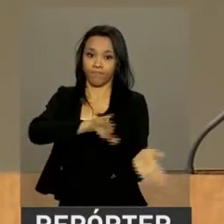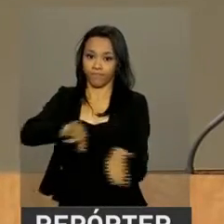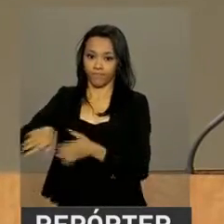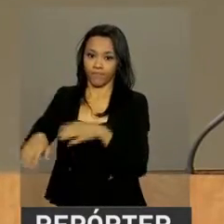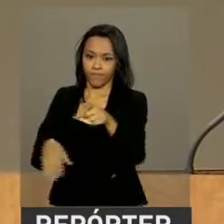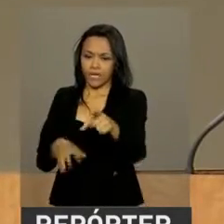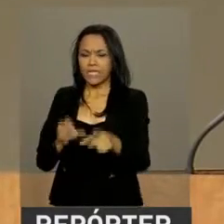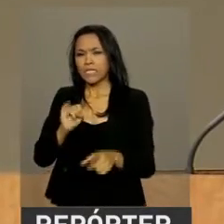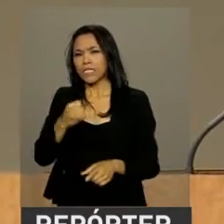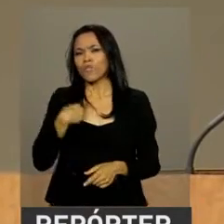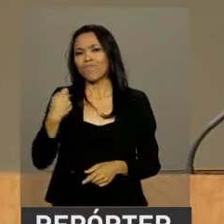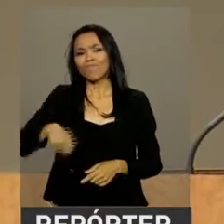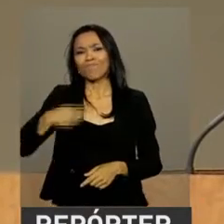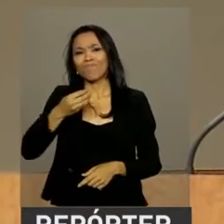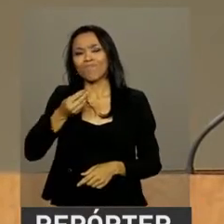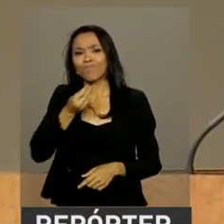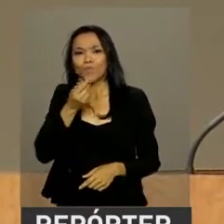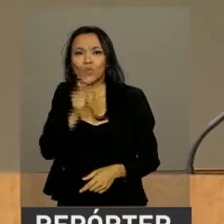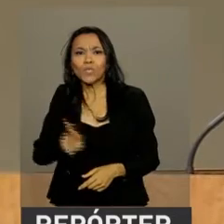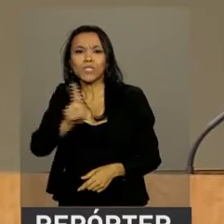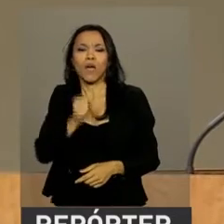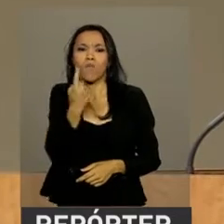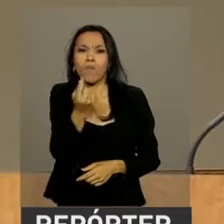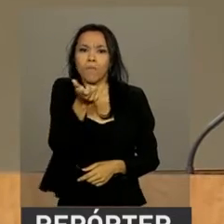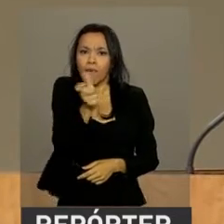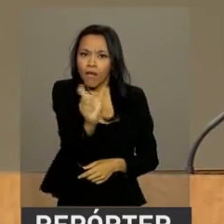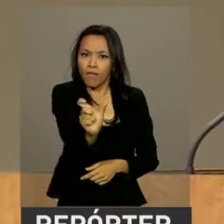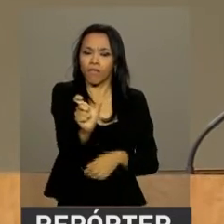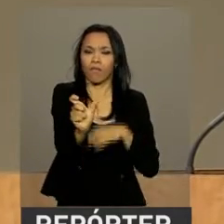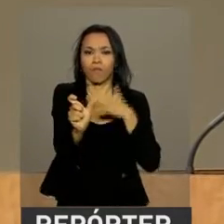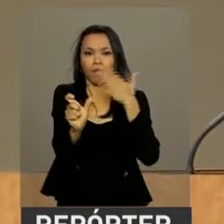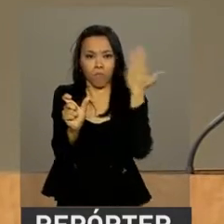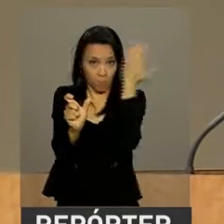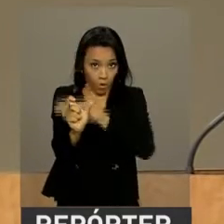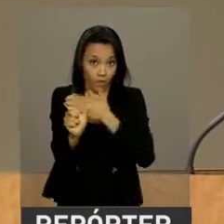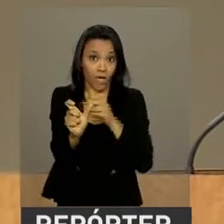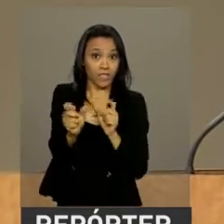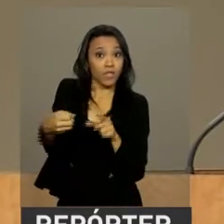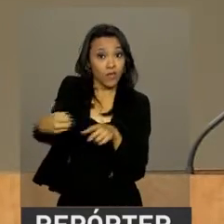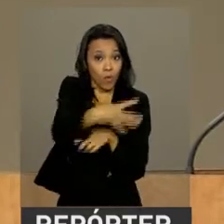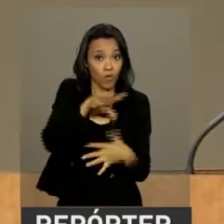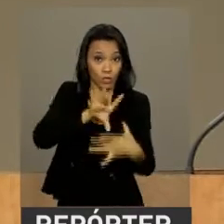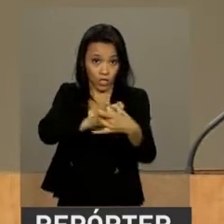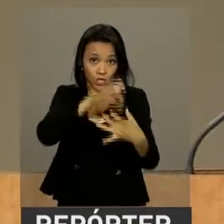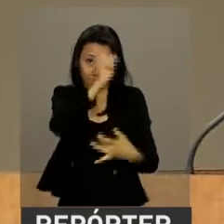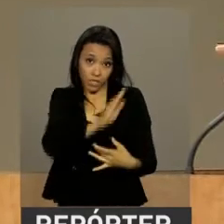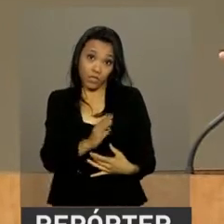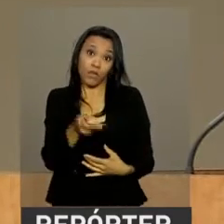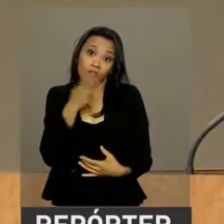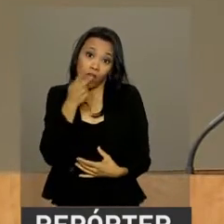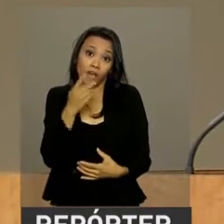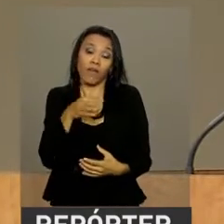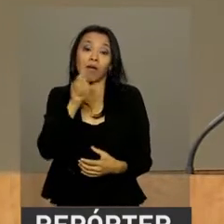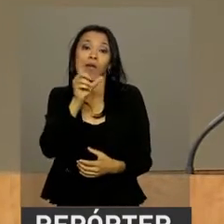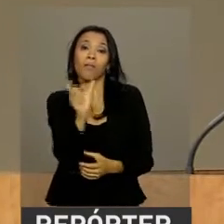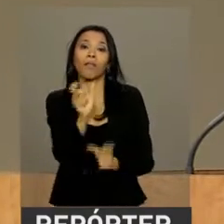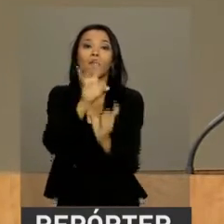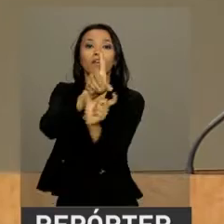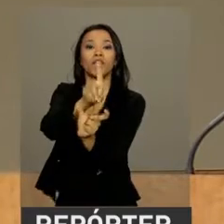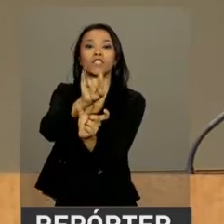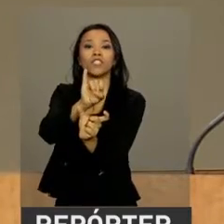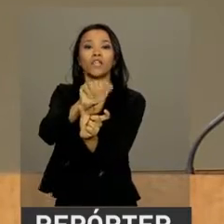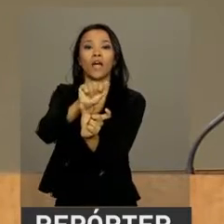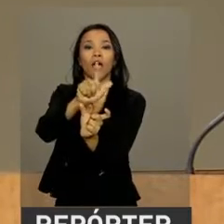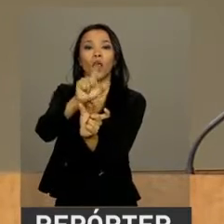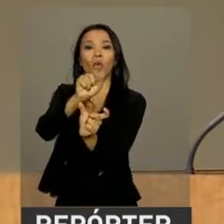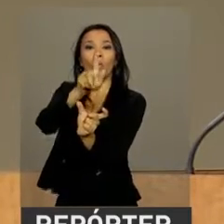Se eu quisesse usar uma palavra para demonstrar essa nova realidade, eu usaria a palavra diálogo, porque é o diálogo entre